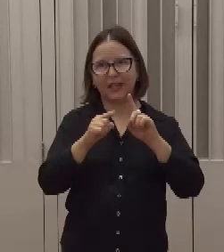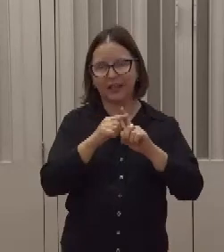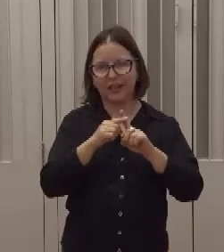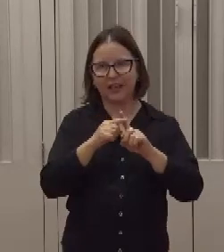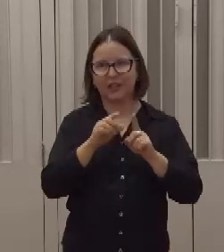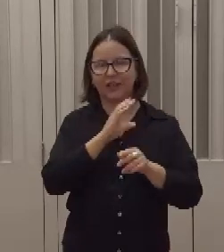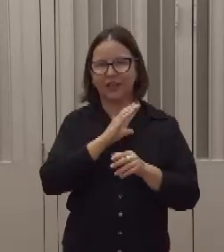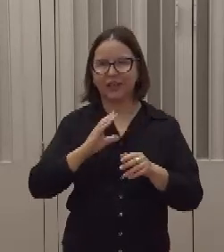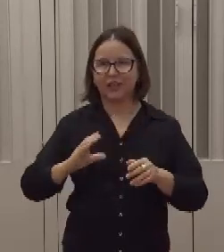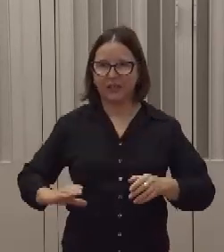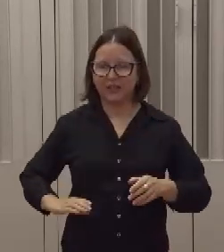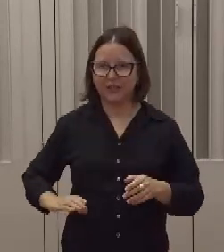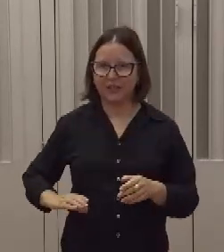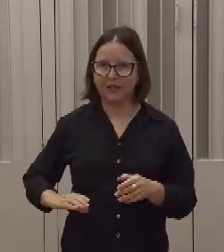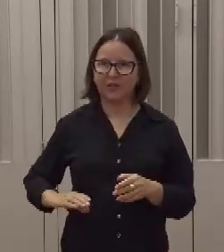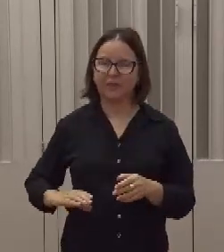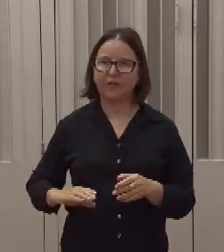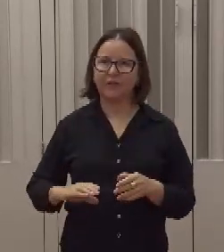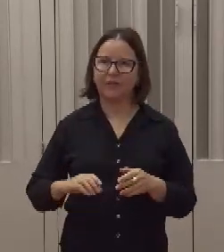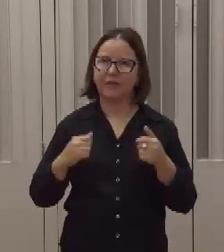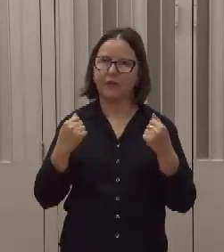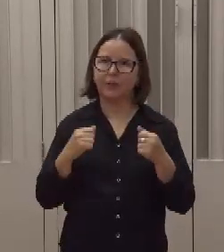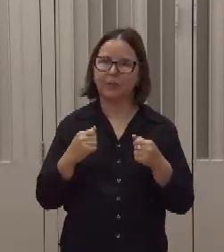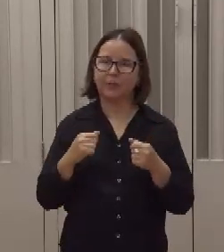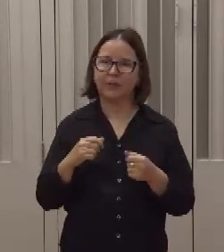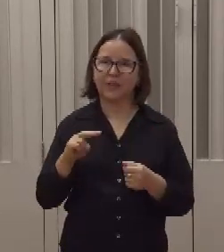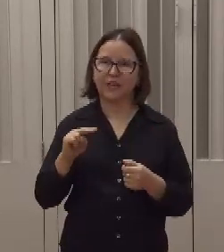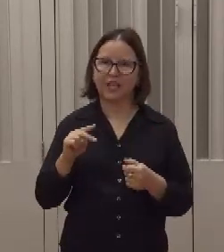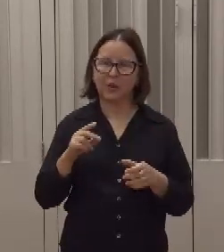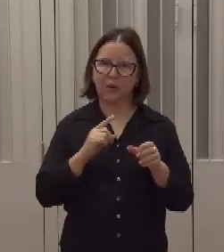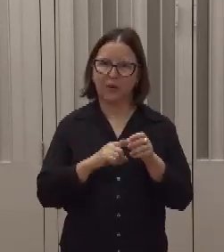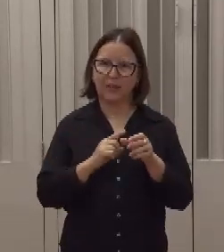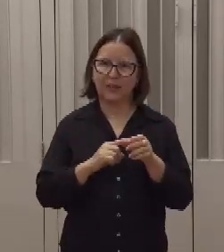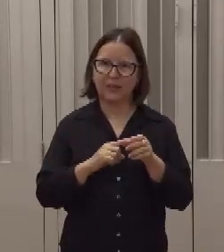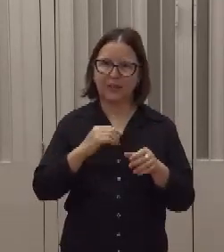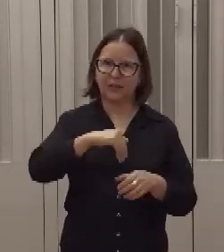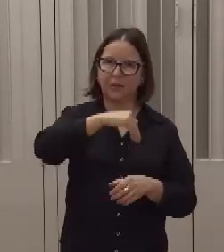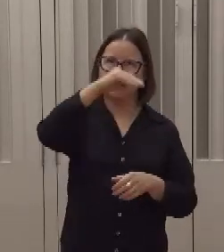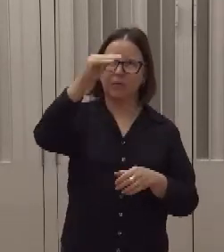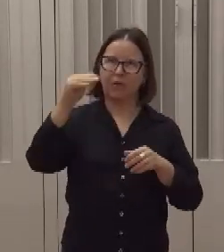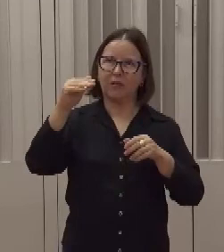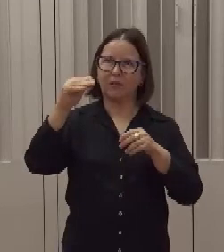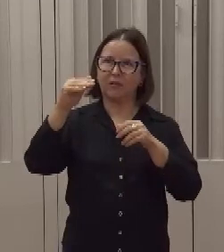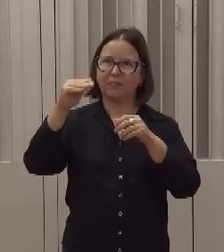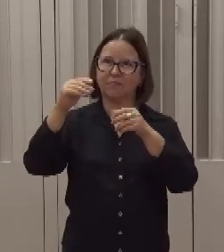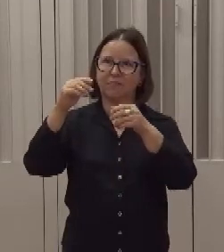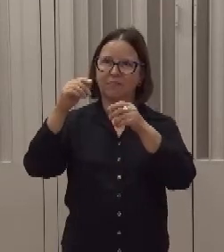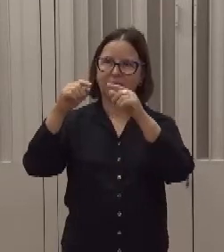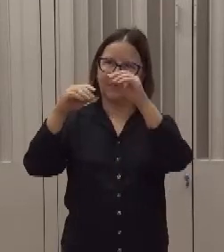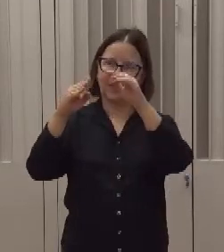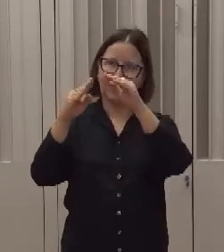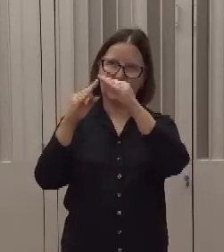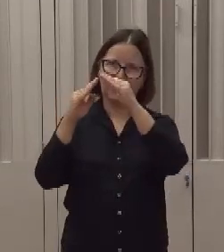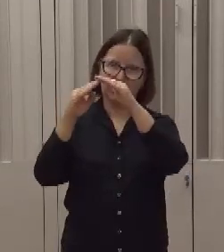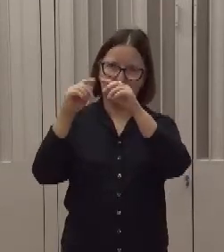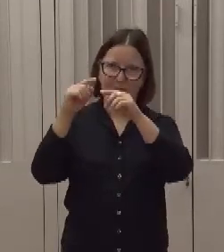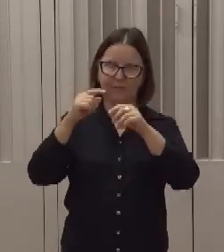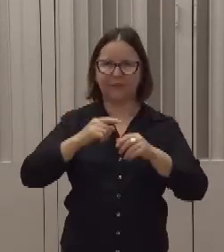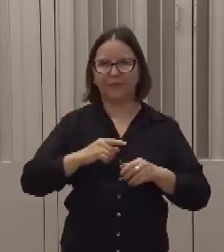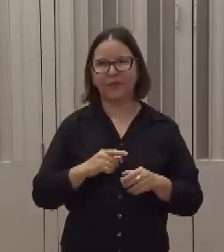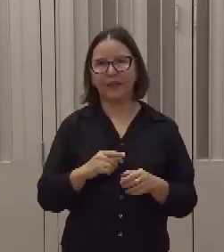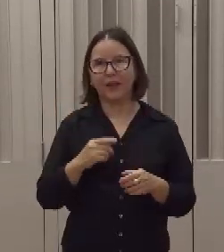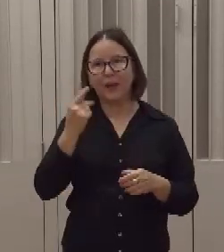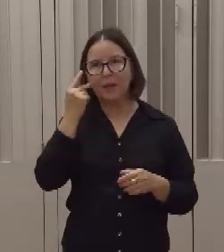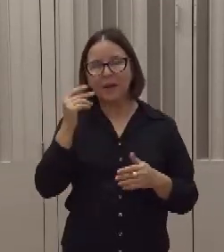todos os olhos vejam e todos os ouvidos ouçam que Jesus Cristo é o Senhor, sobre o